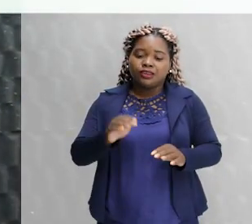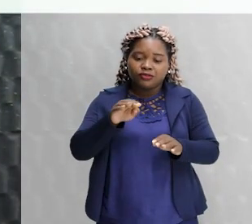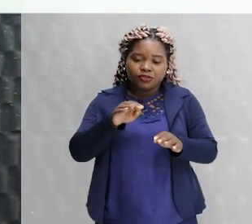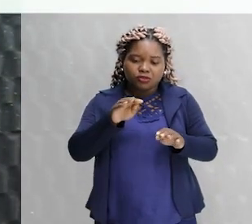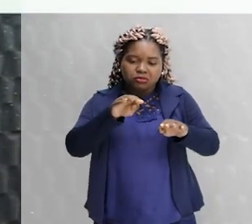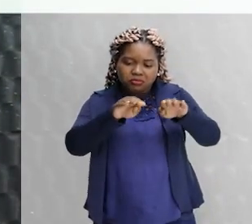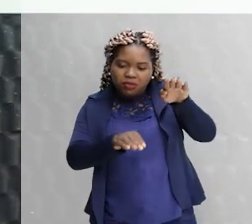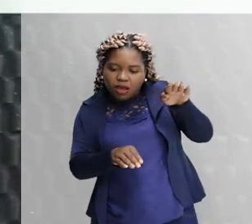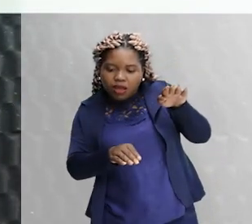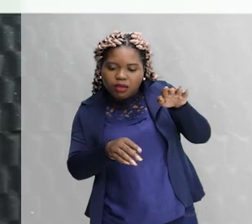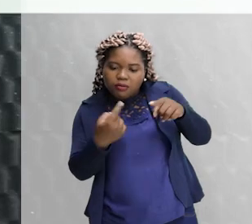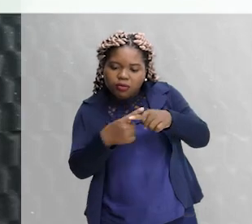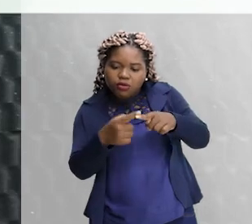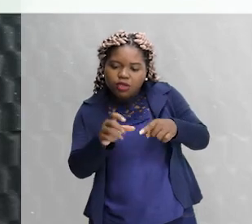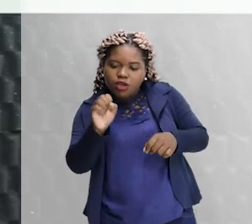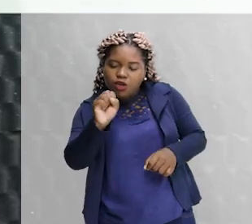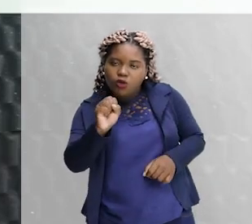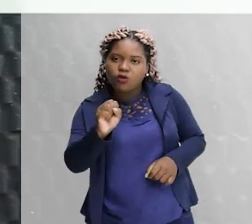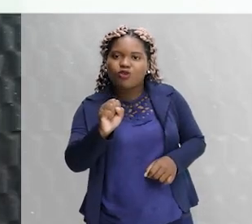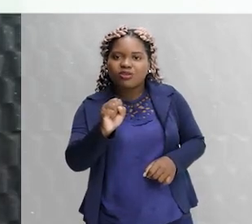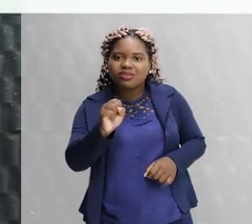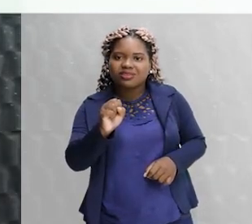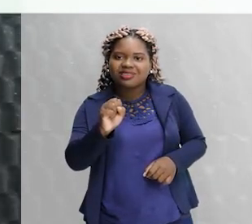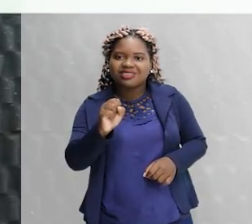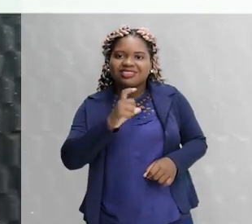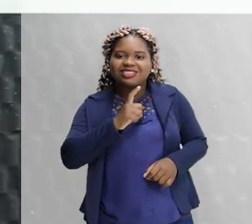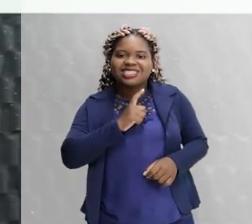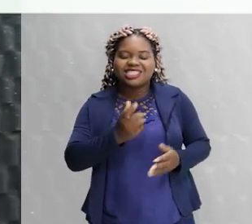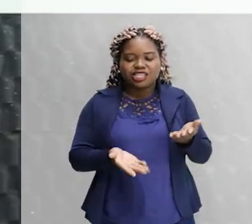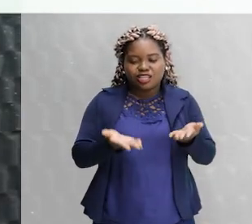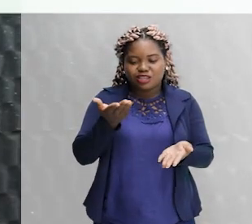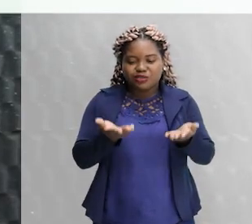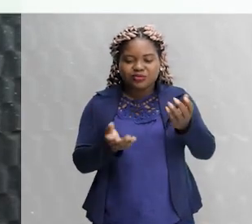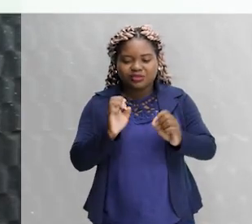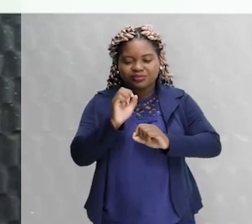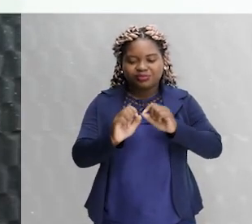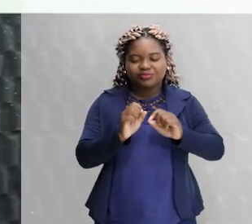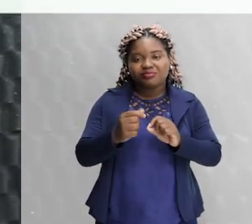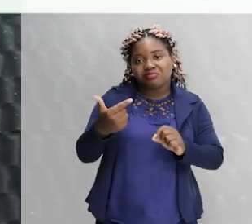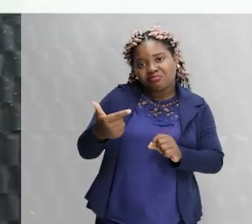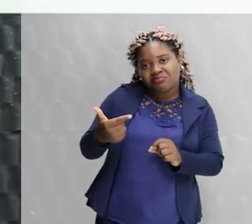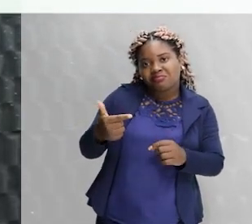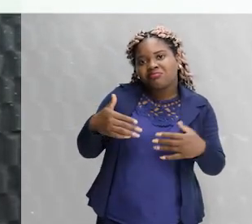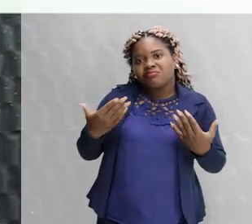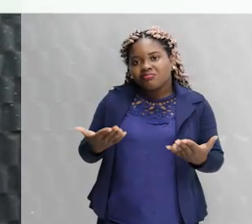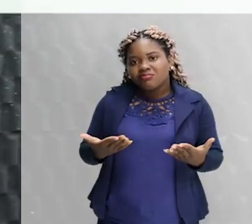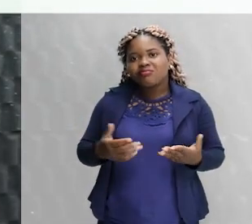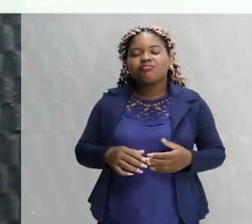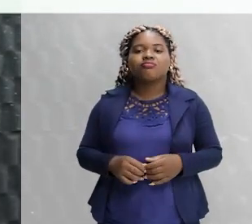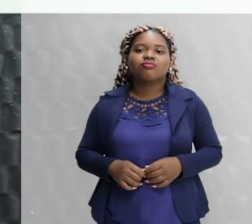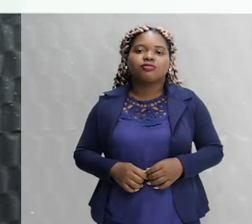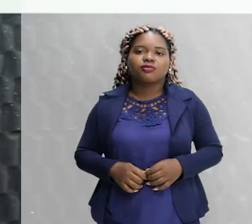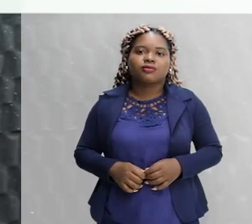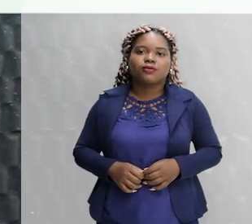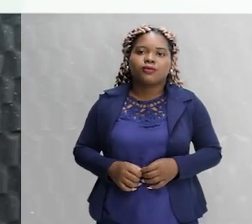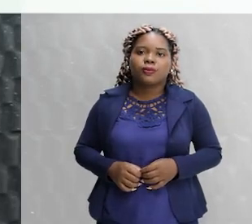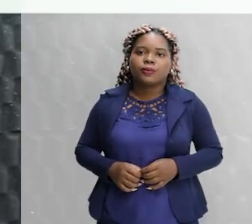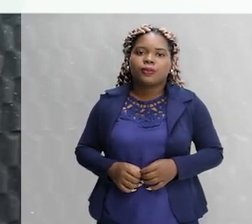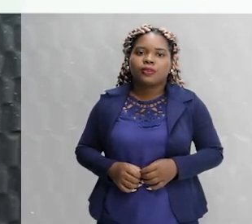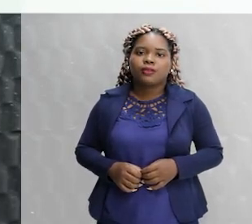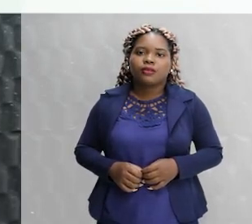tirou um 8 numa prova que tinha peso 2, ó. Ele já tirou uma 7 numa prova que tinha peso 3. Tá?